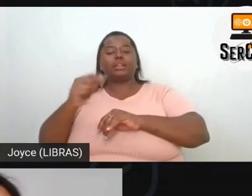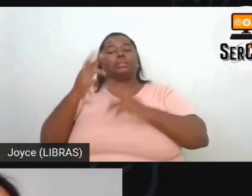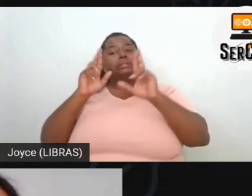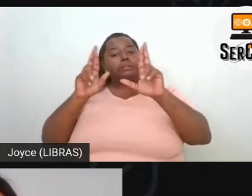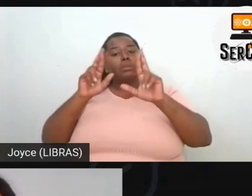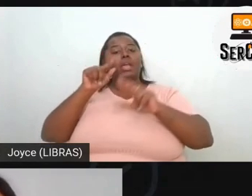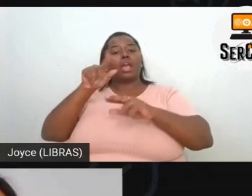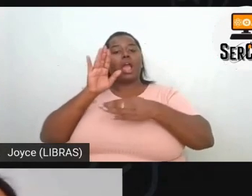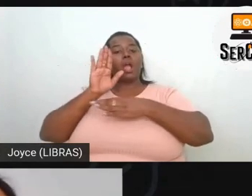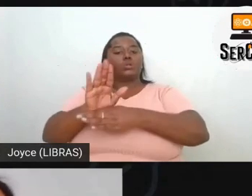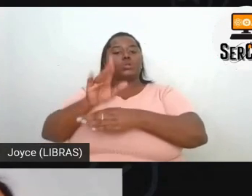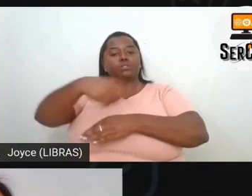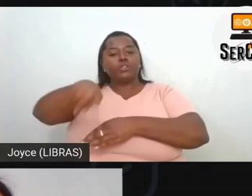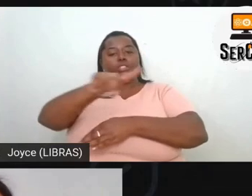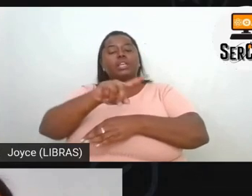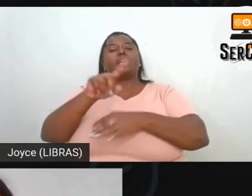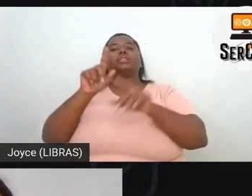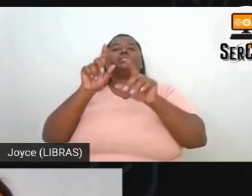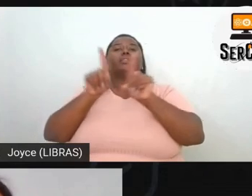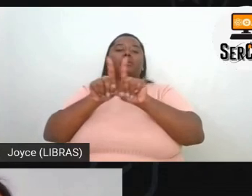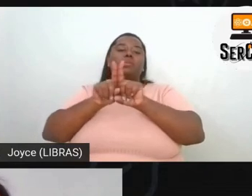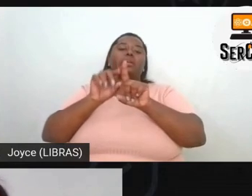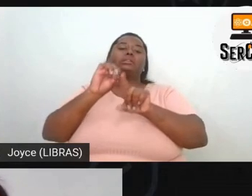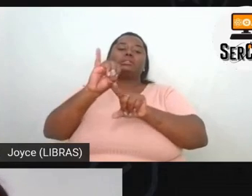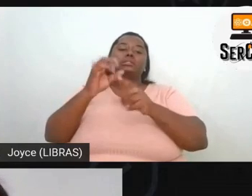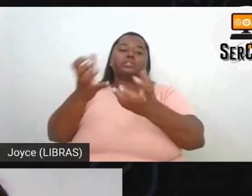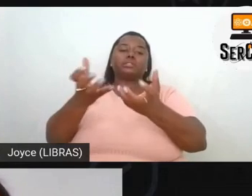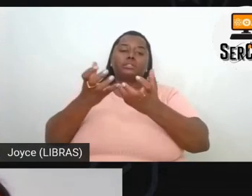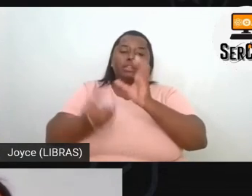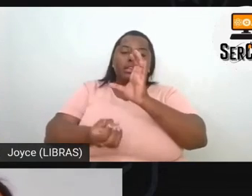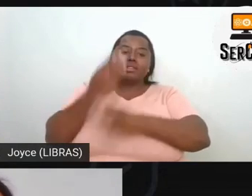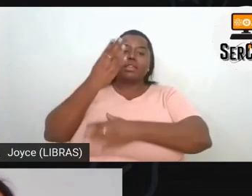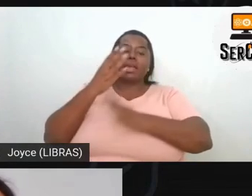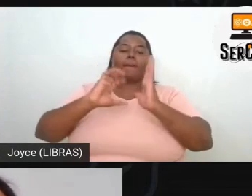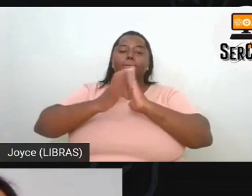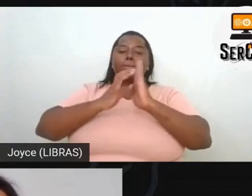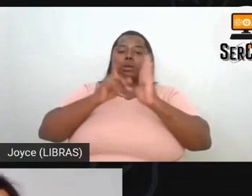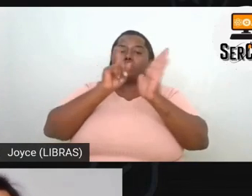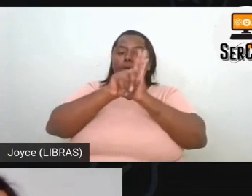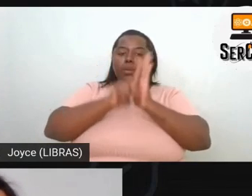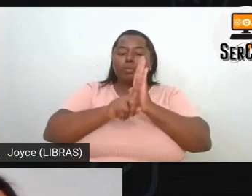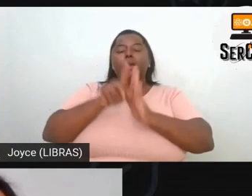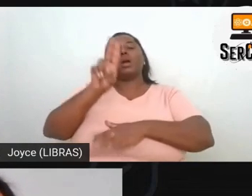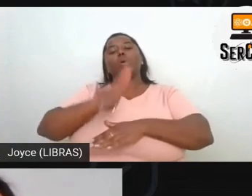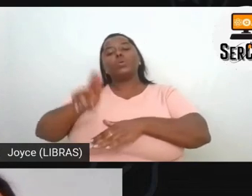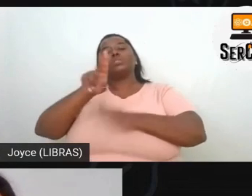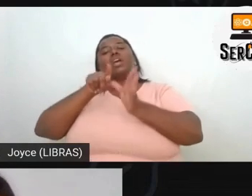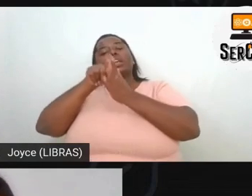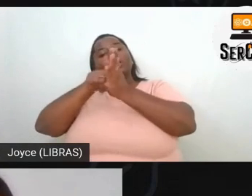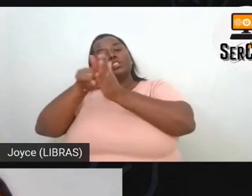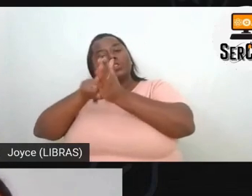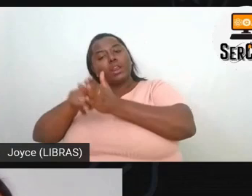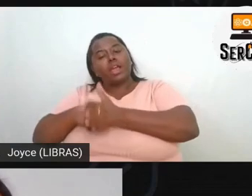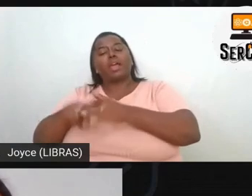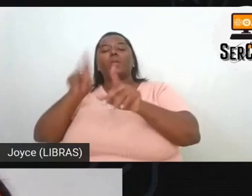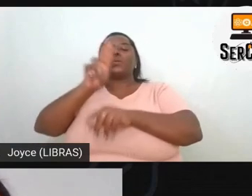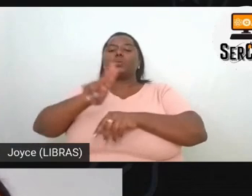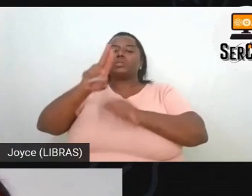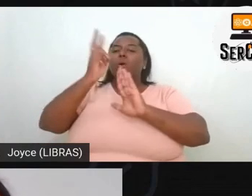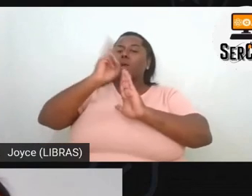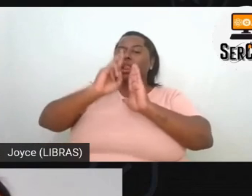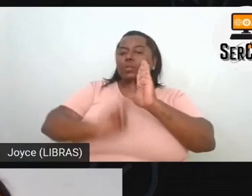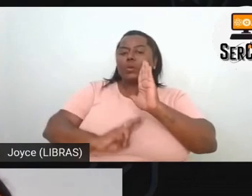quiser também criar banco de questões, usar o questionário e os relatórios, nesse sentido que a gente está buscando preparar